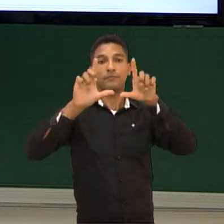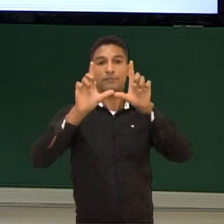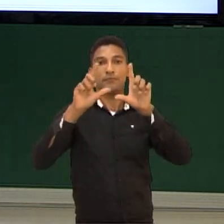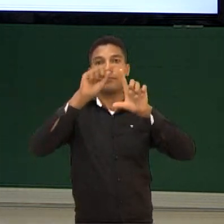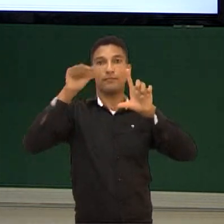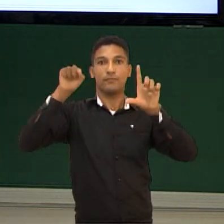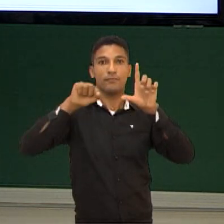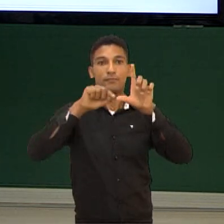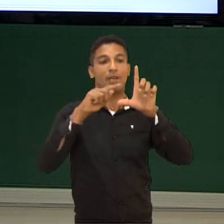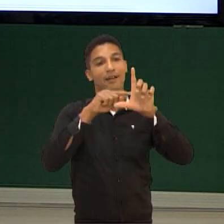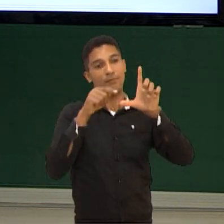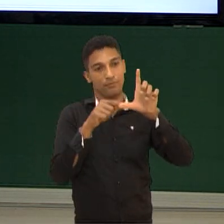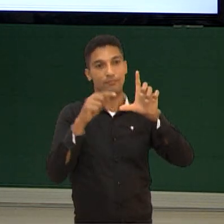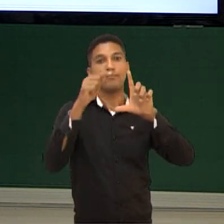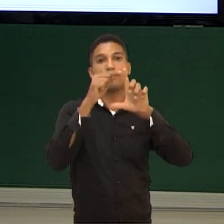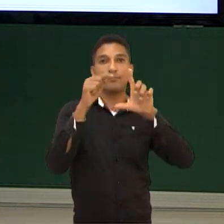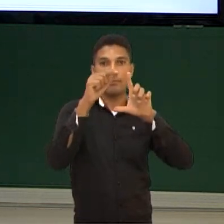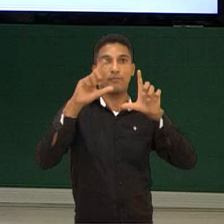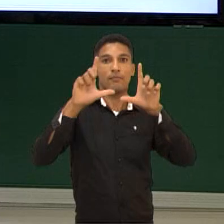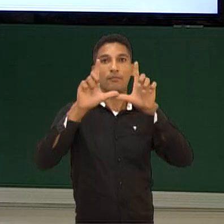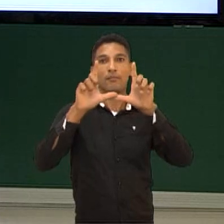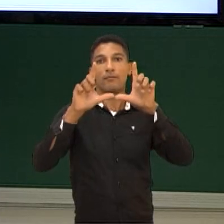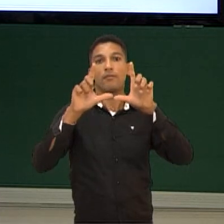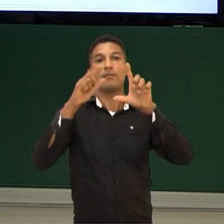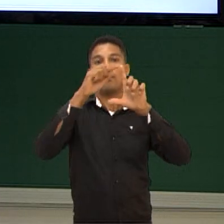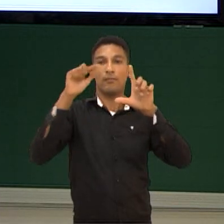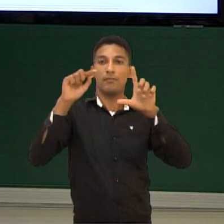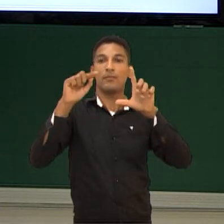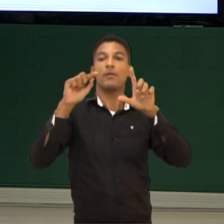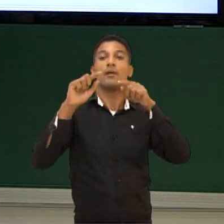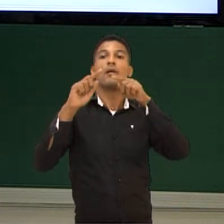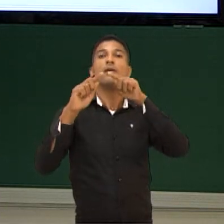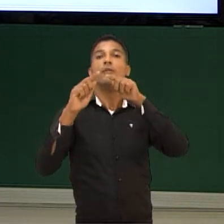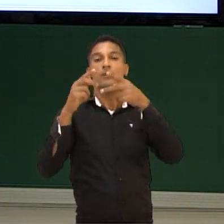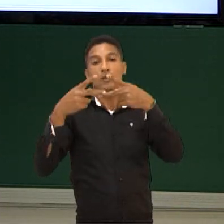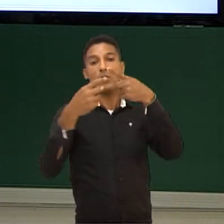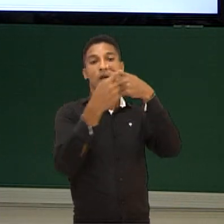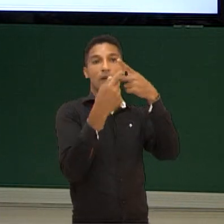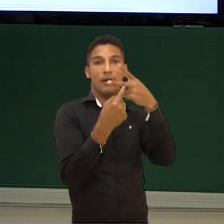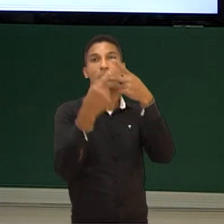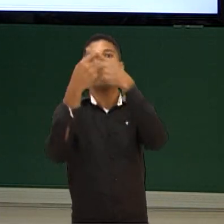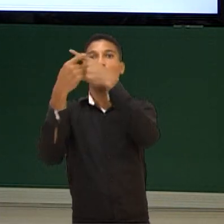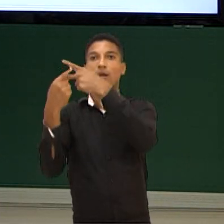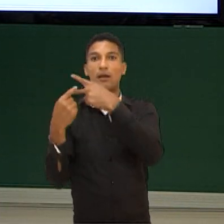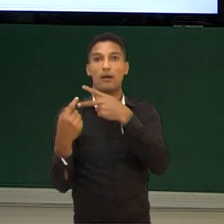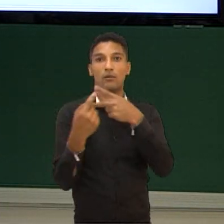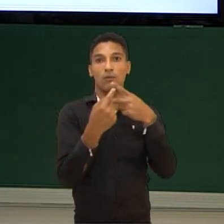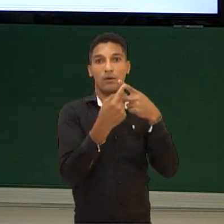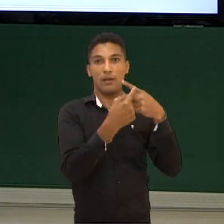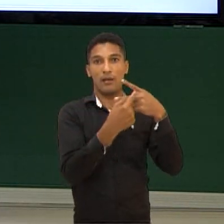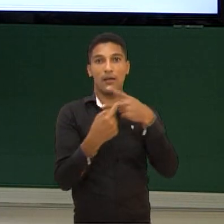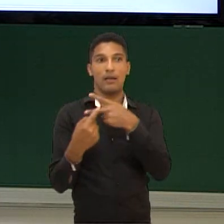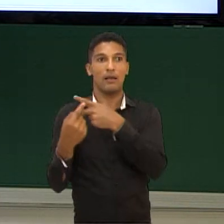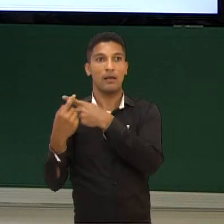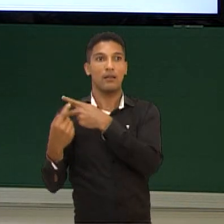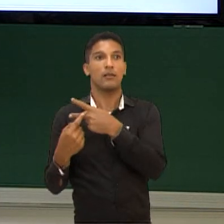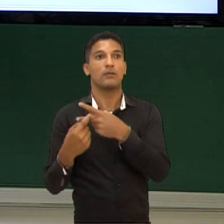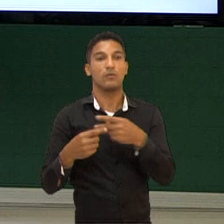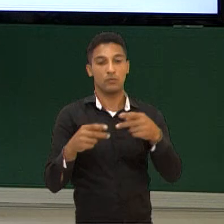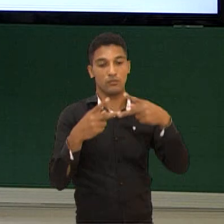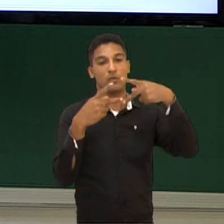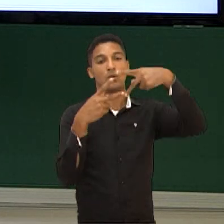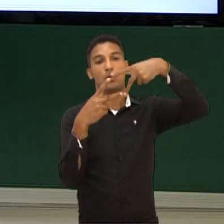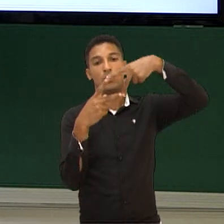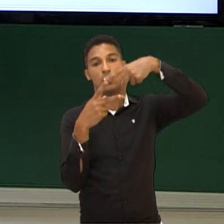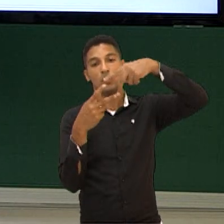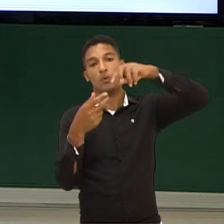3 ângulos. Analisando aqui, o que isso forma? Não forma uma volta completa, um